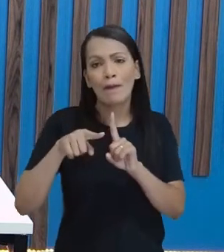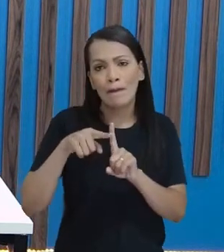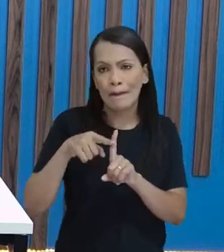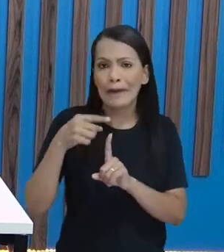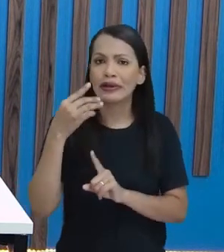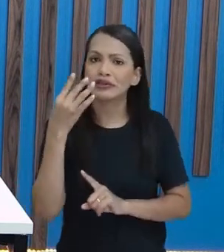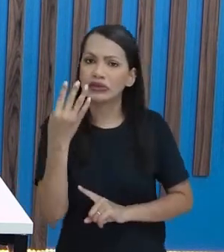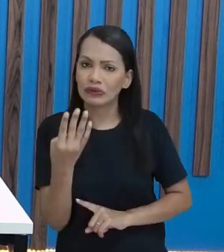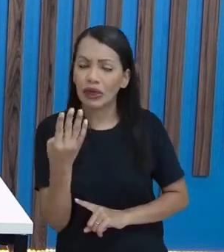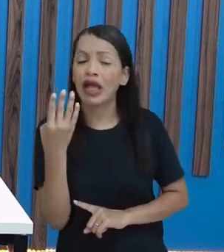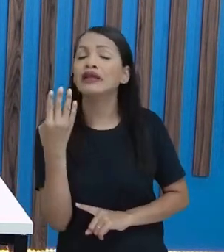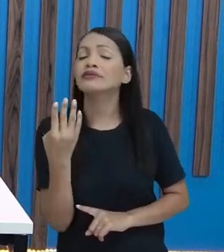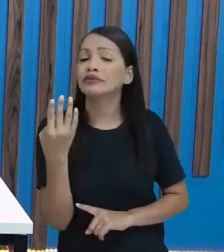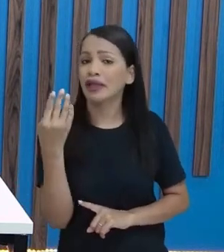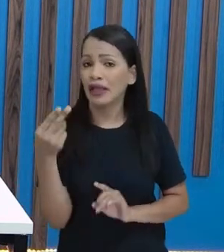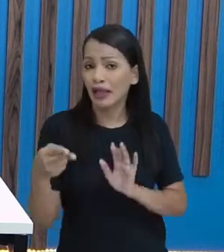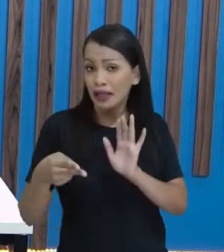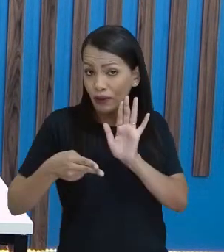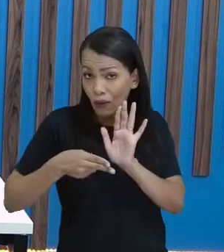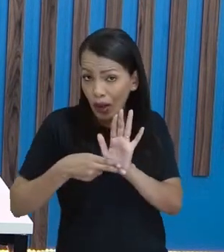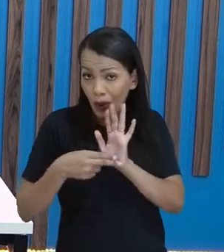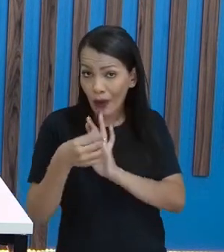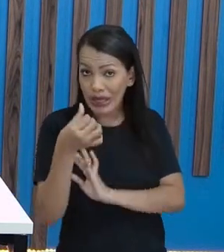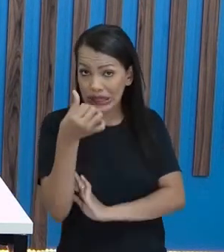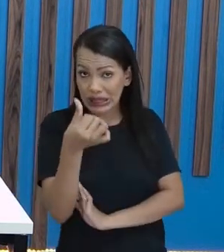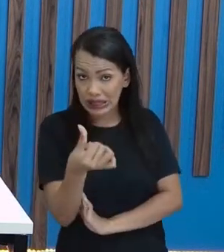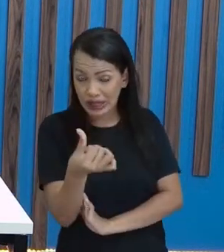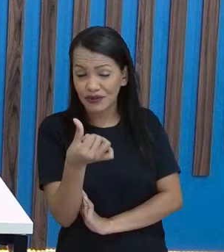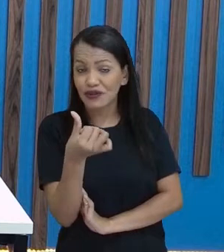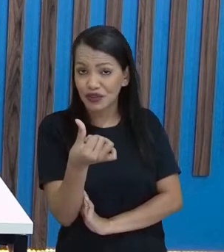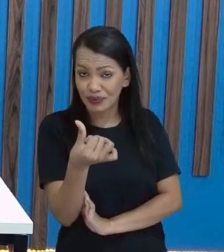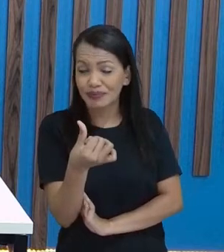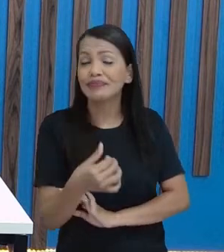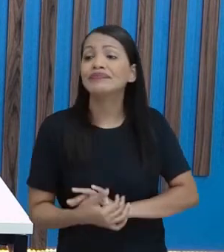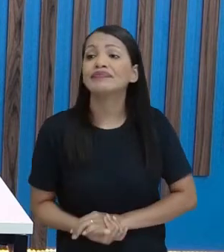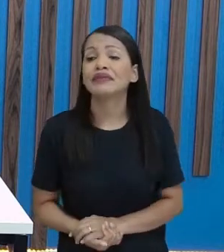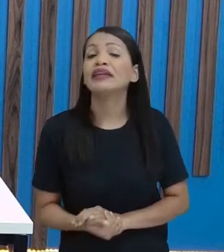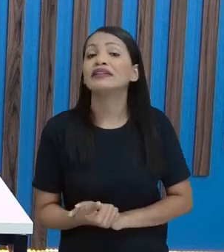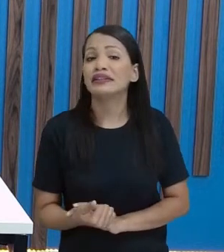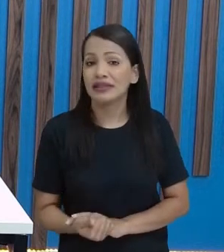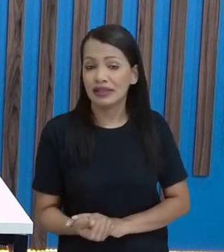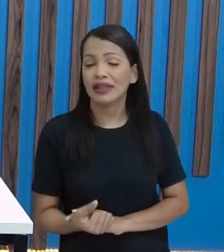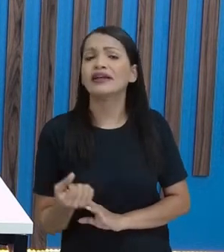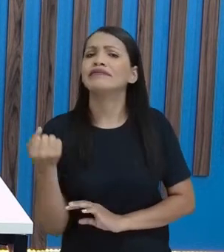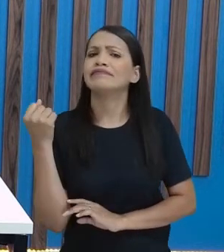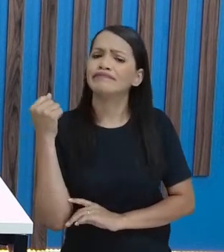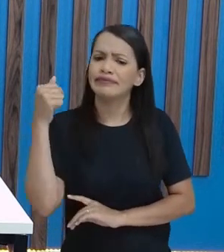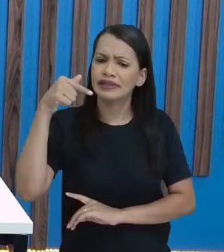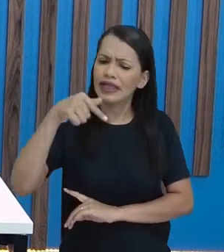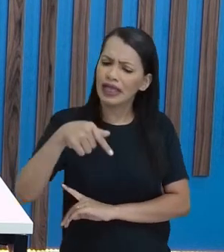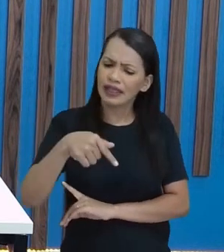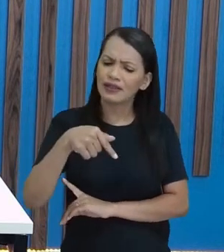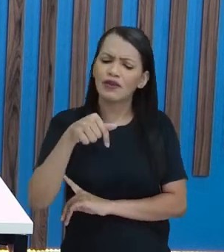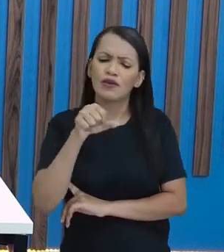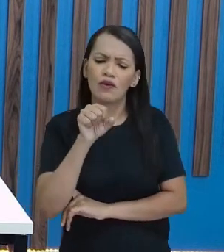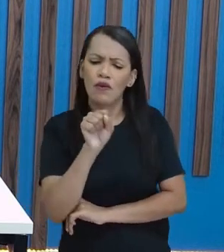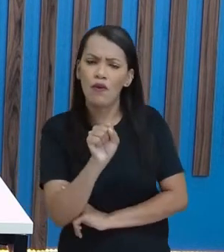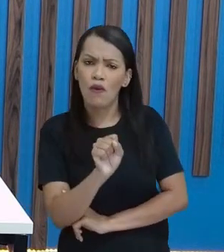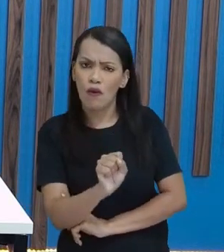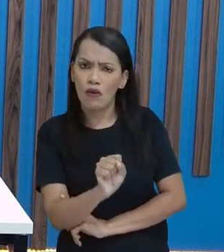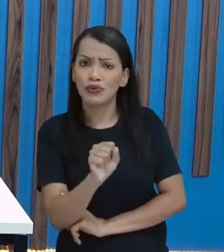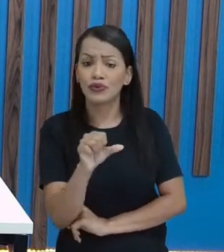agora na cabecinha e vai somar mais o 3. Então, já tenho 6 aqui, 7,